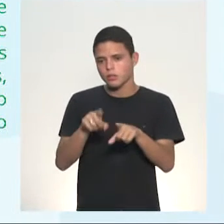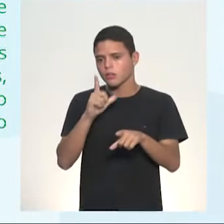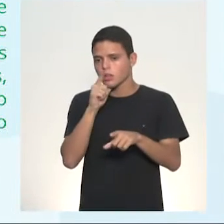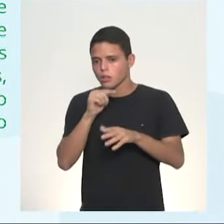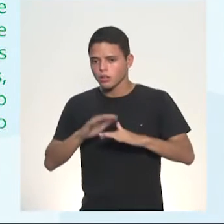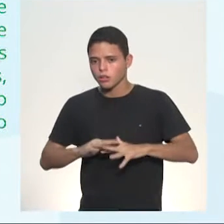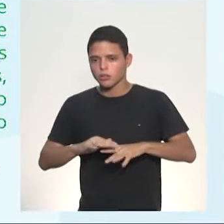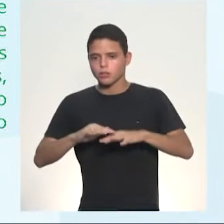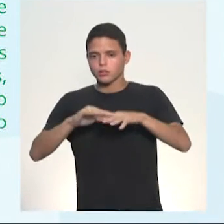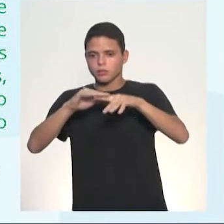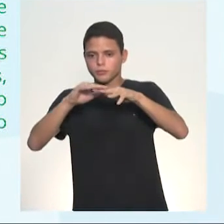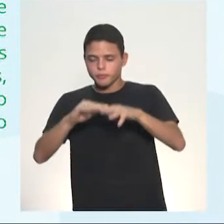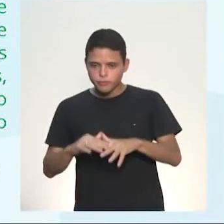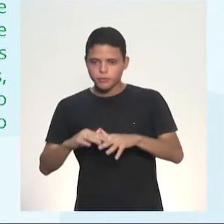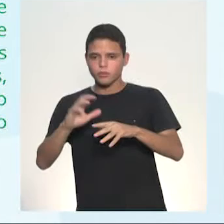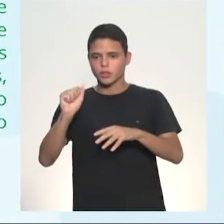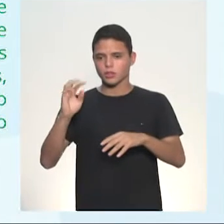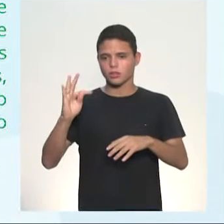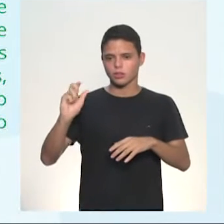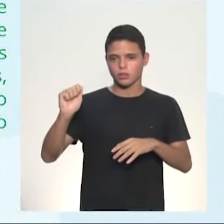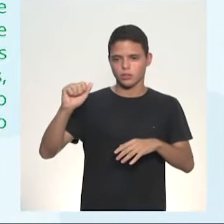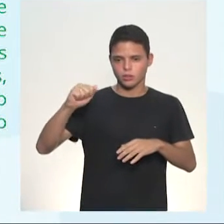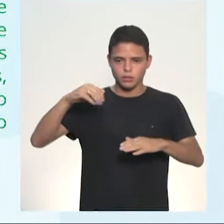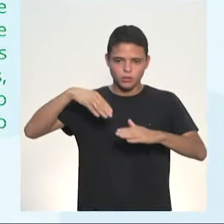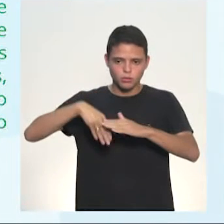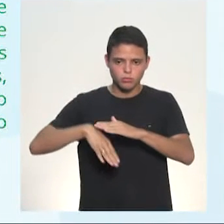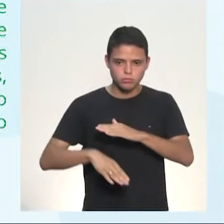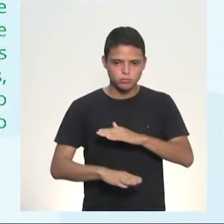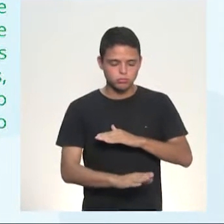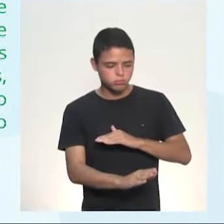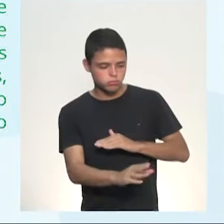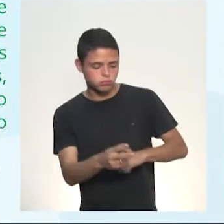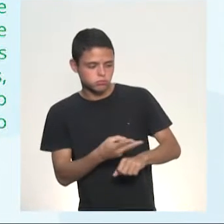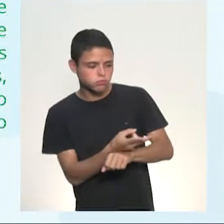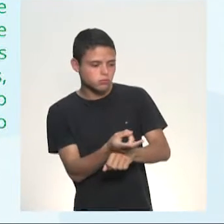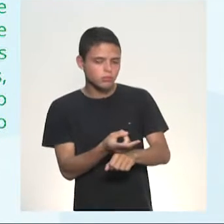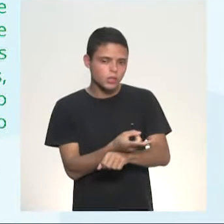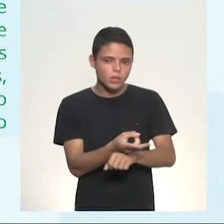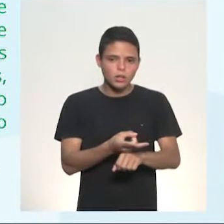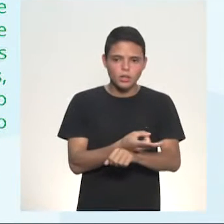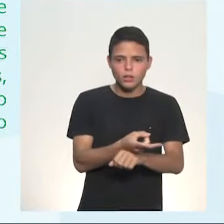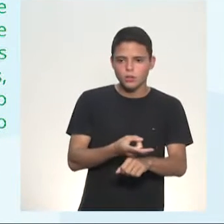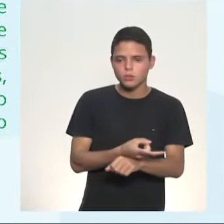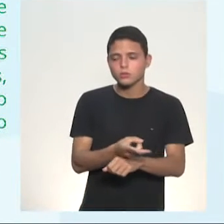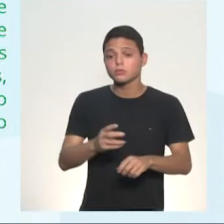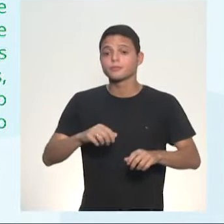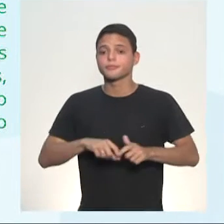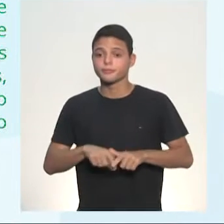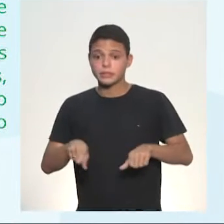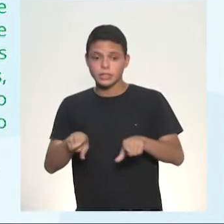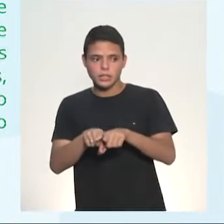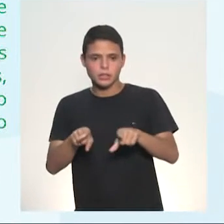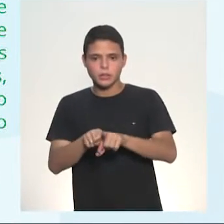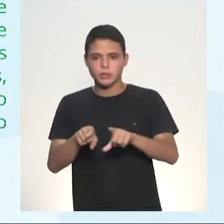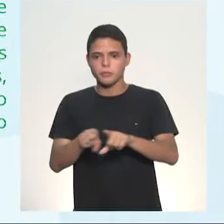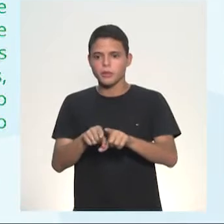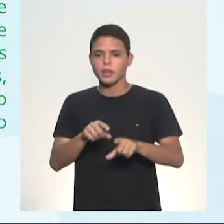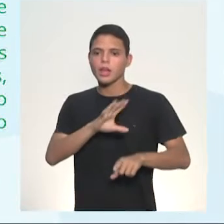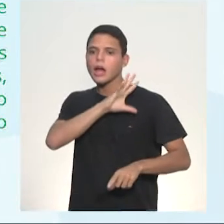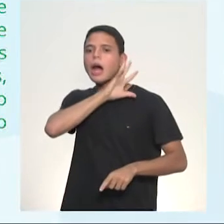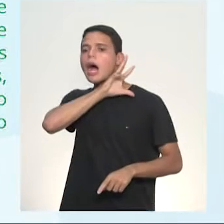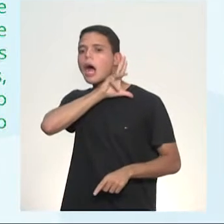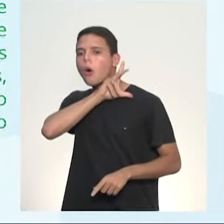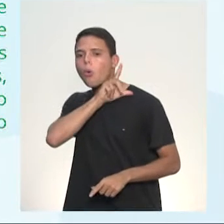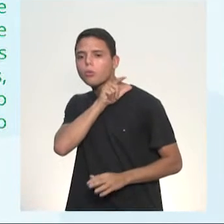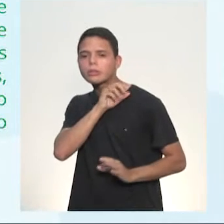a anta mergulha atrás de frutos caídos das árvores. A principal predadora da anta adulta é a onça pintada. Os